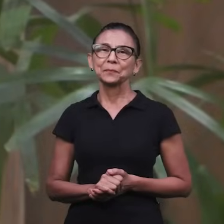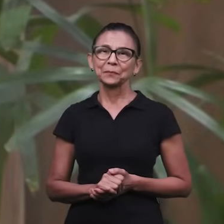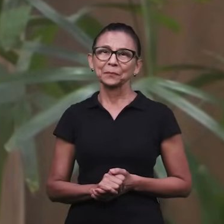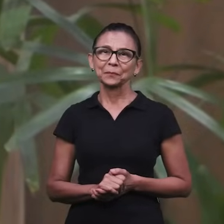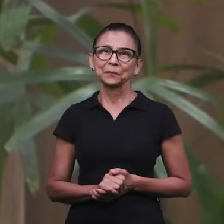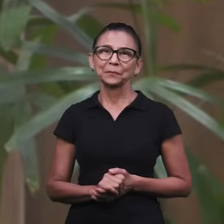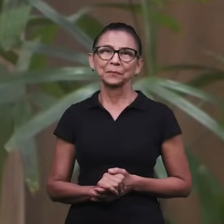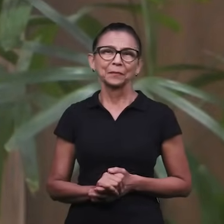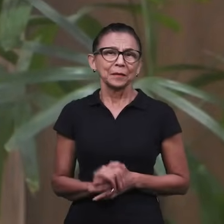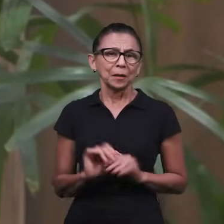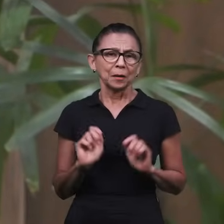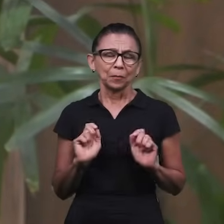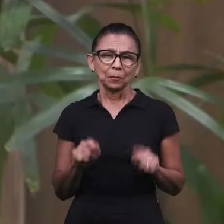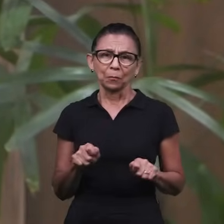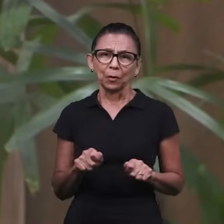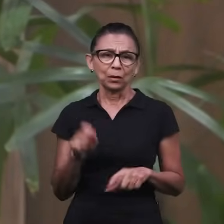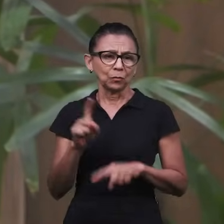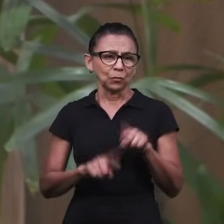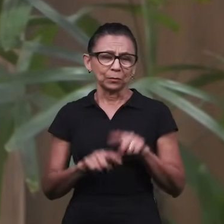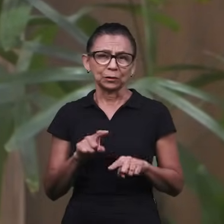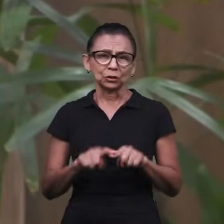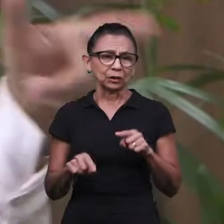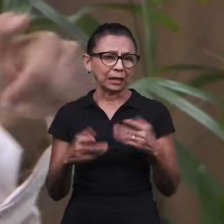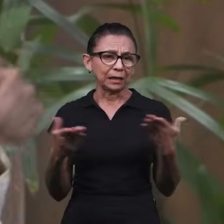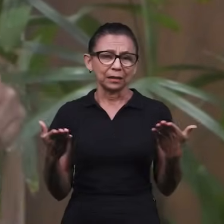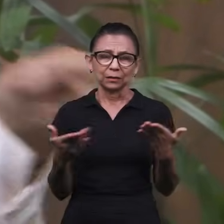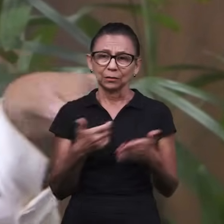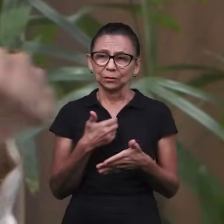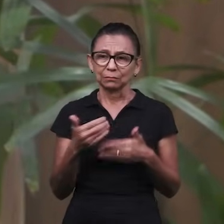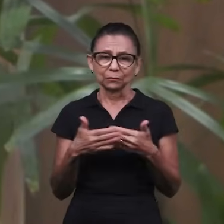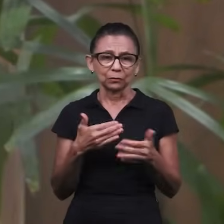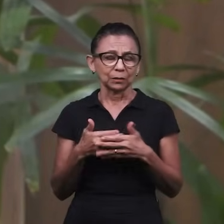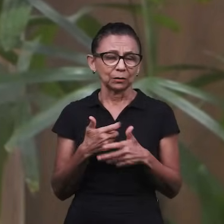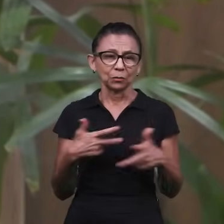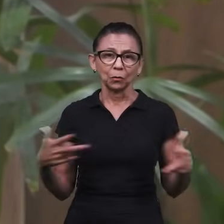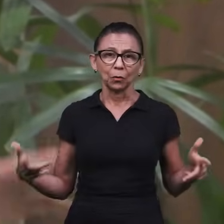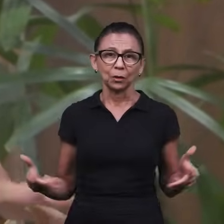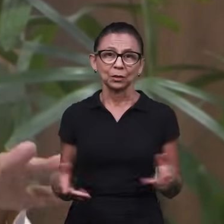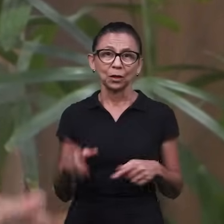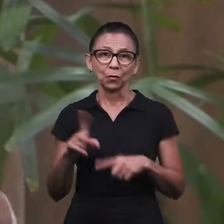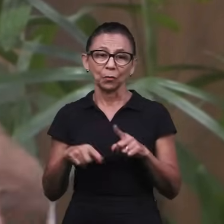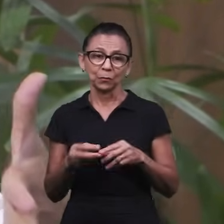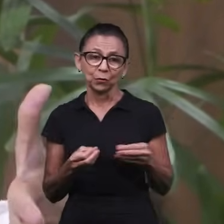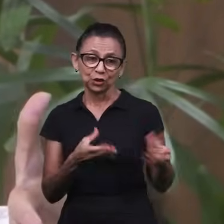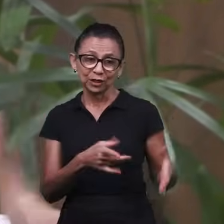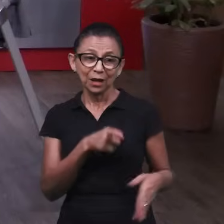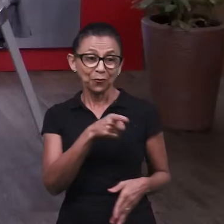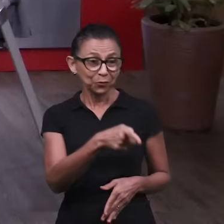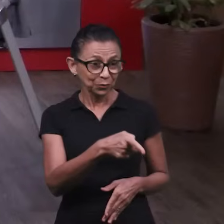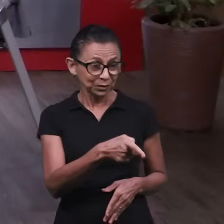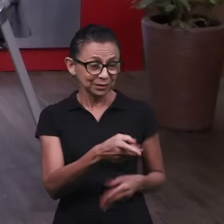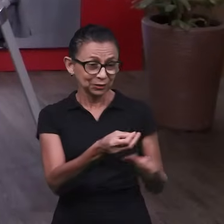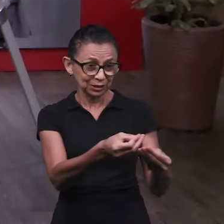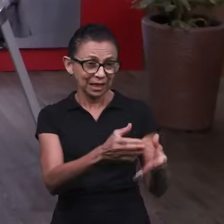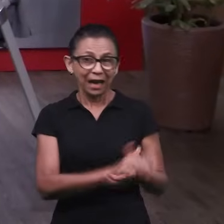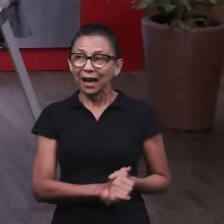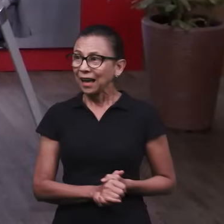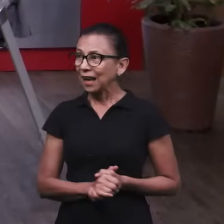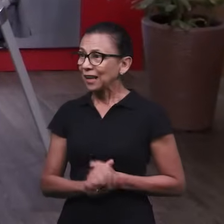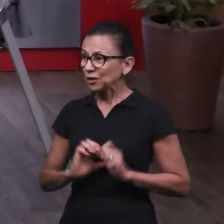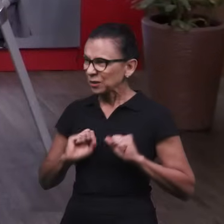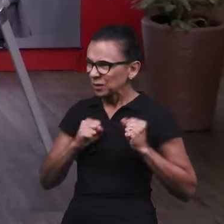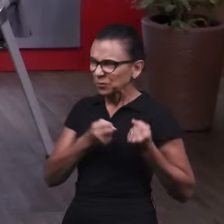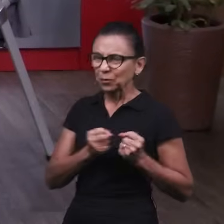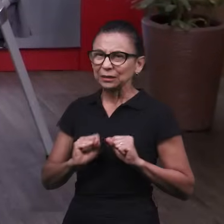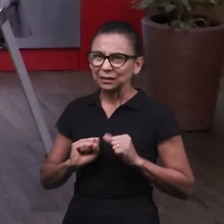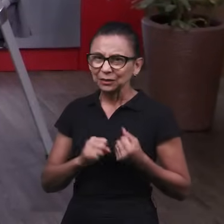ser um objeto, pode ser, como você fez, gostei, você está se empenhando. Aí ele já, ele pega fôlego para